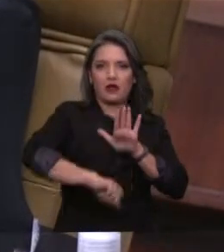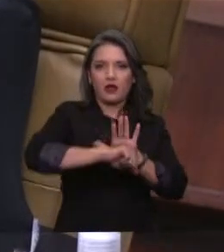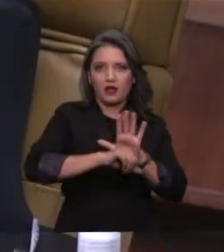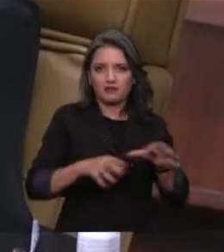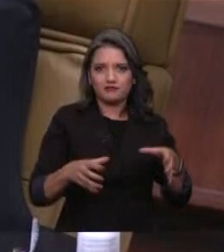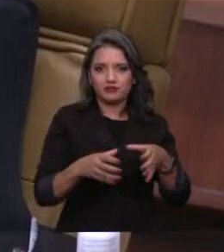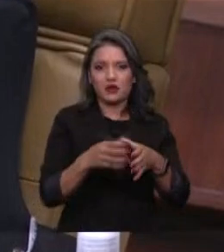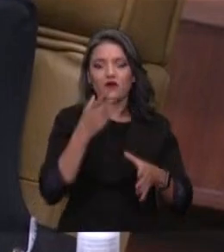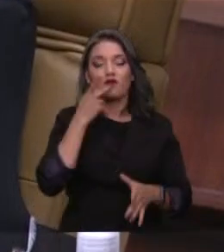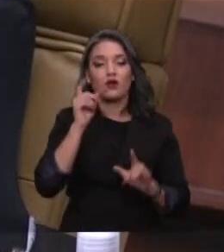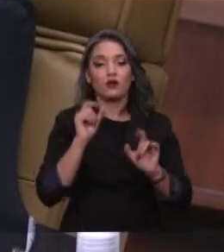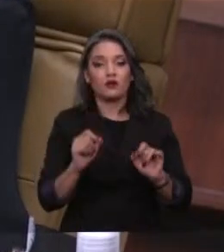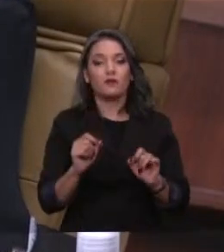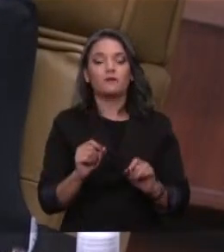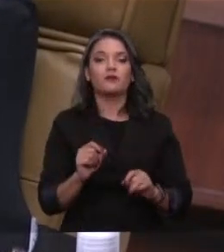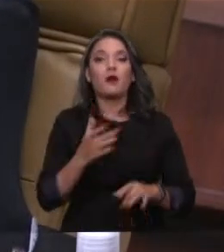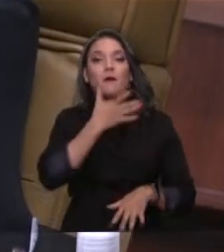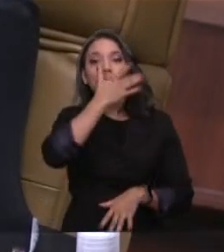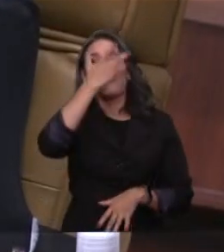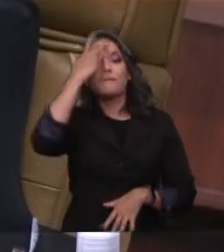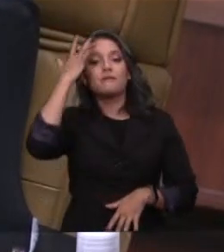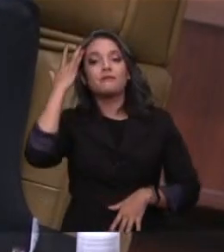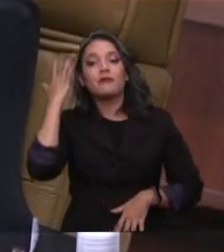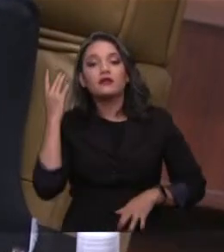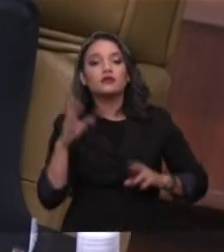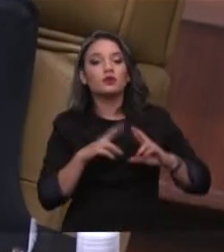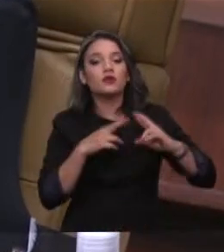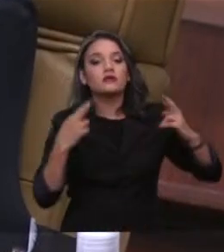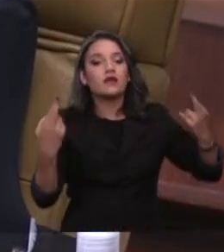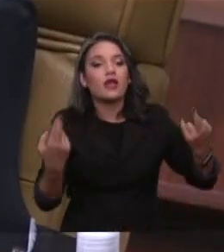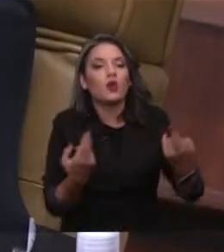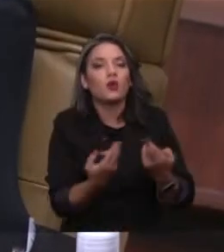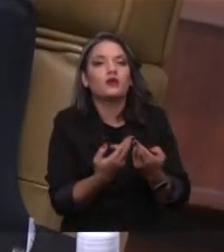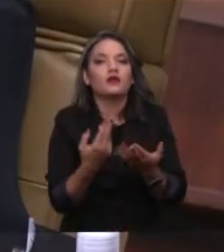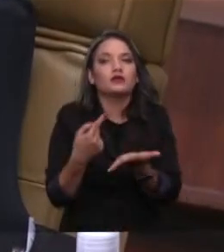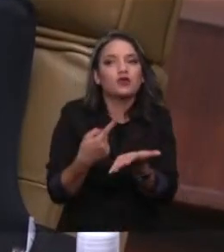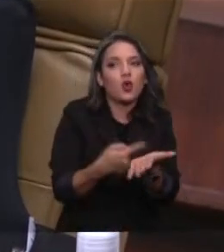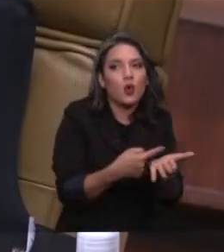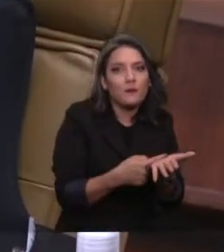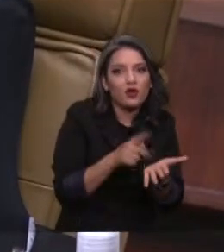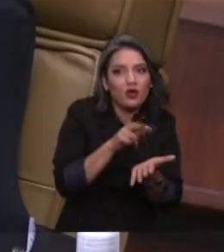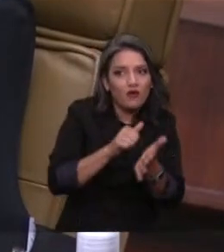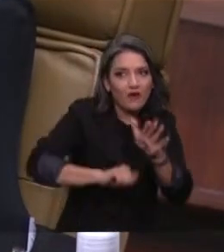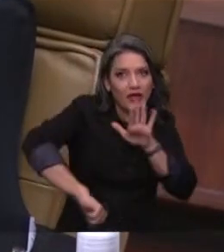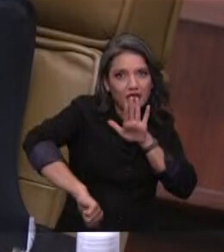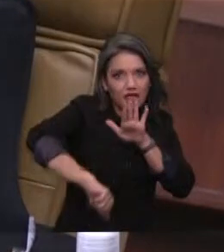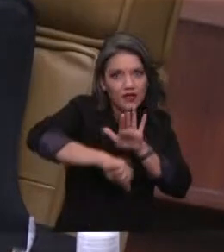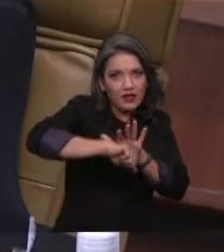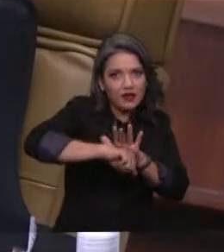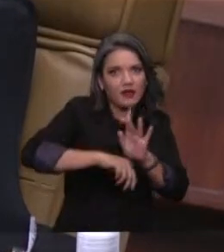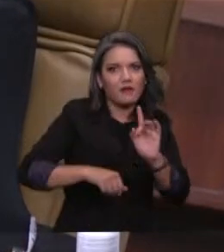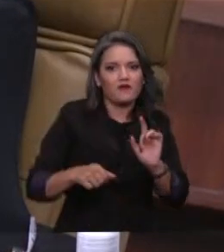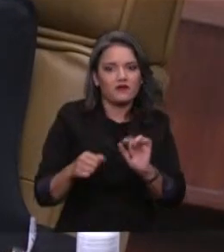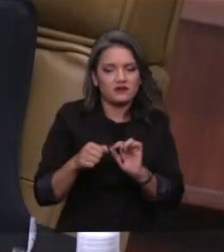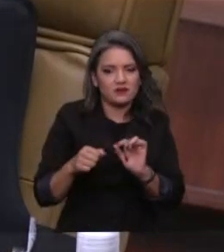defende que uma simples reunião de pessoas que resolvem praticar alguns crimes e, tampouco,